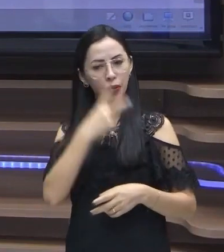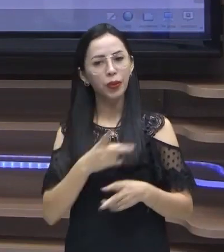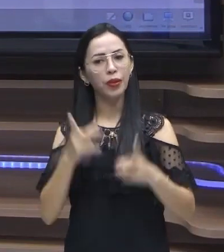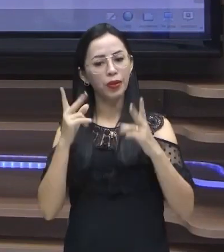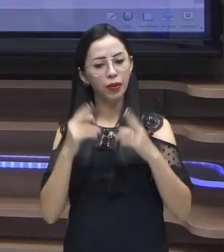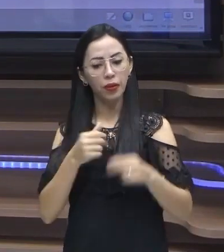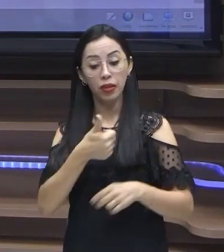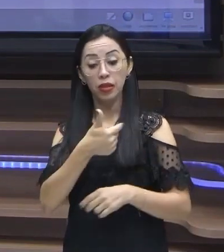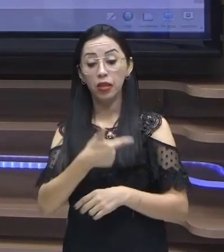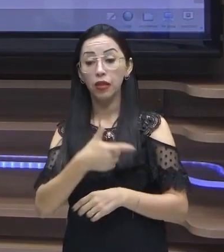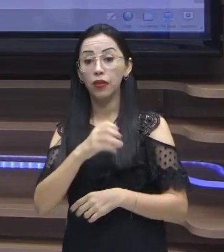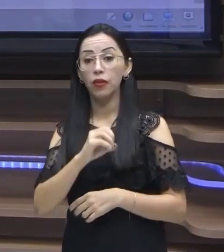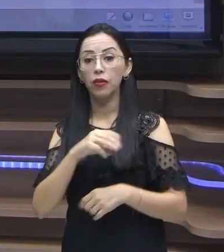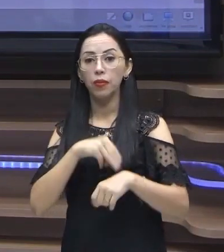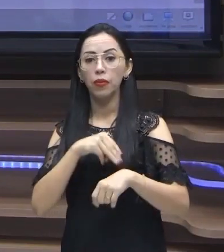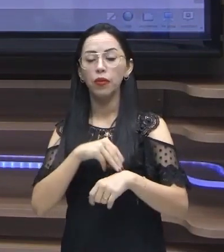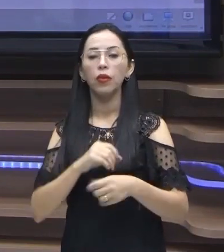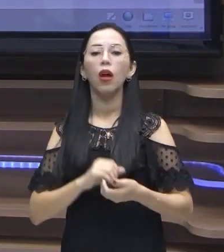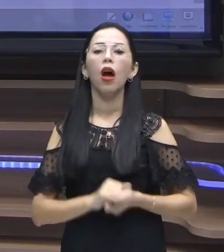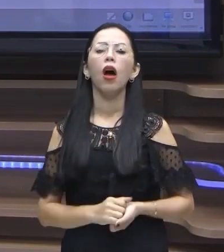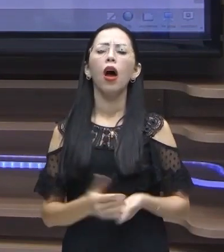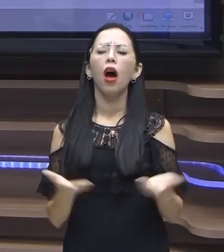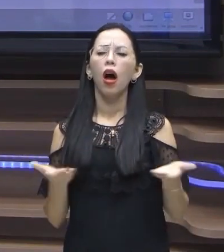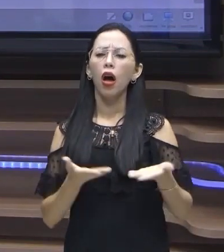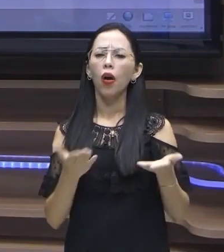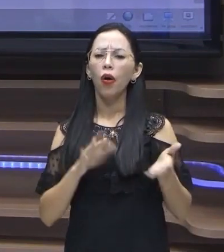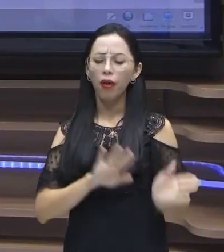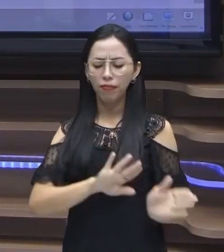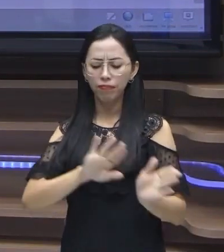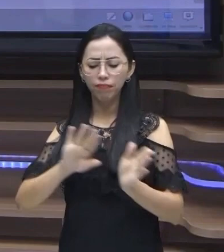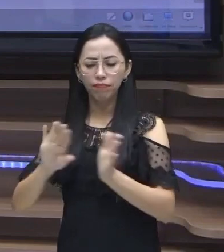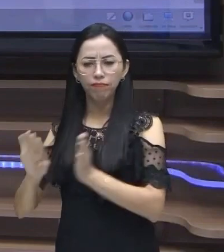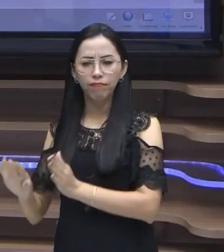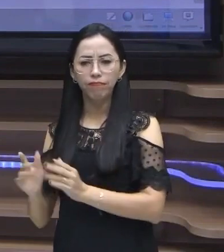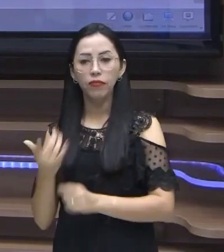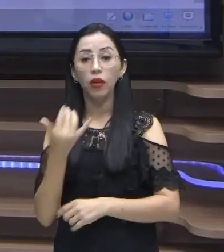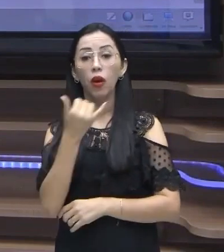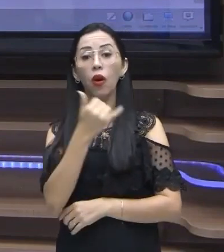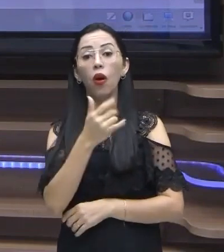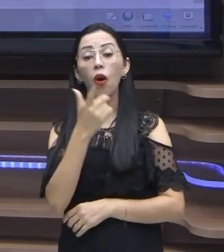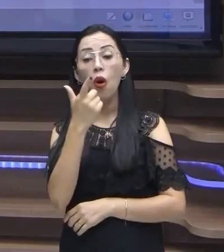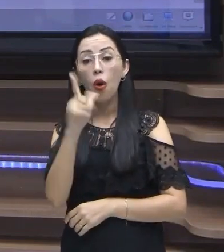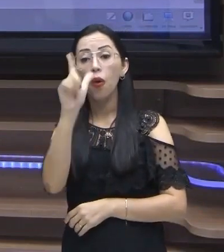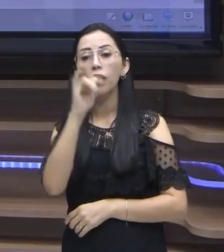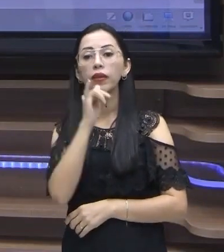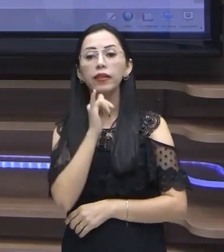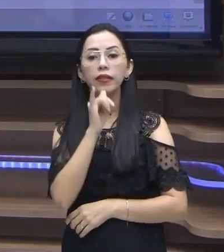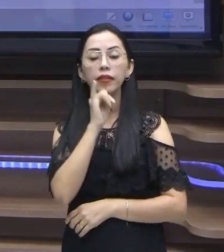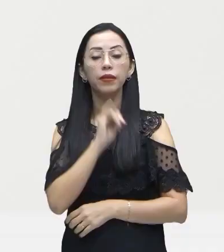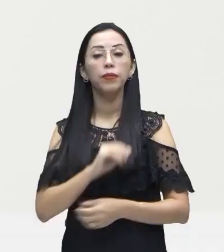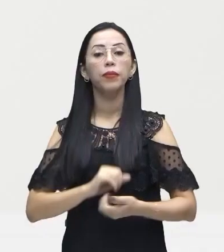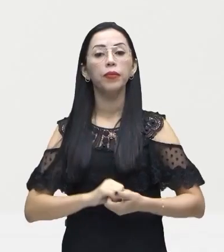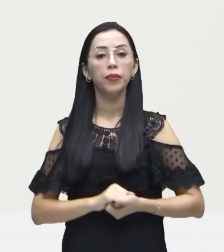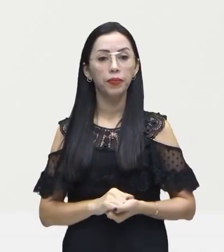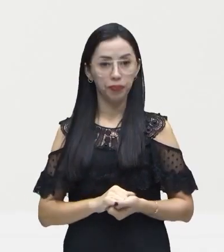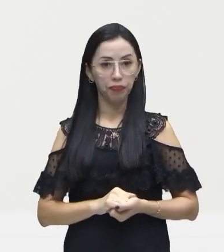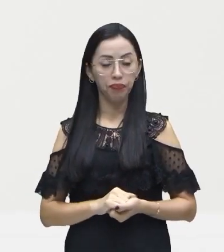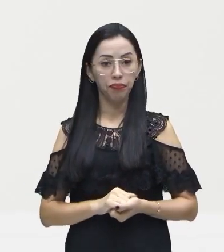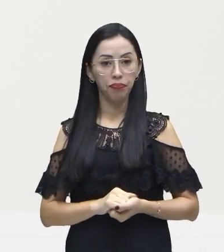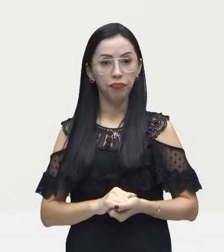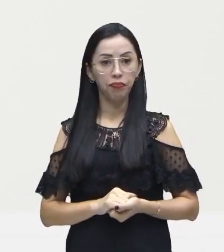certo? Vamos verificar um outro tipo de problema que também envolve conversão de unidades de medida de tempo. Vamos lá, problema número